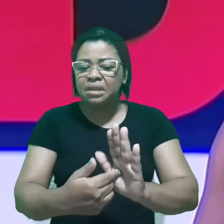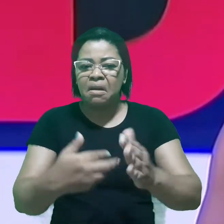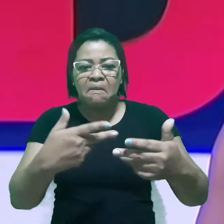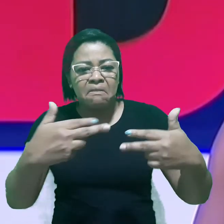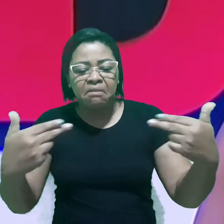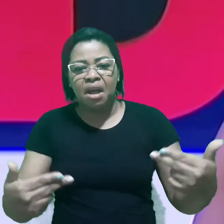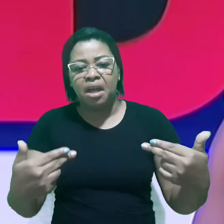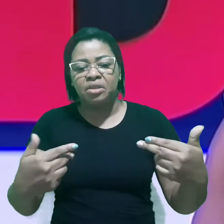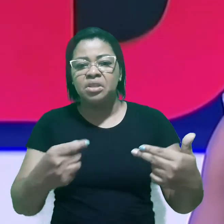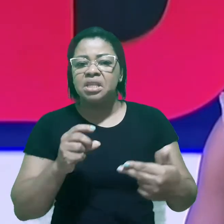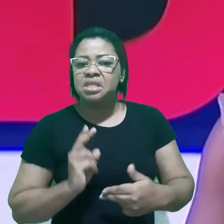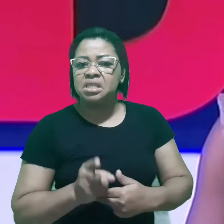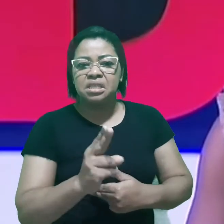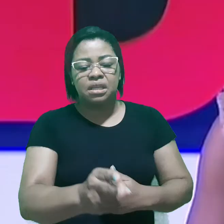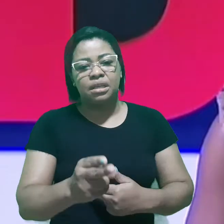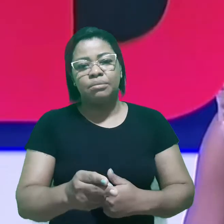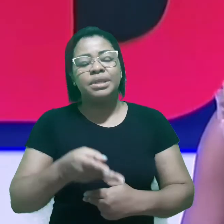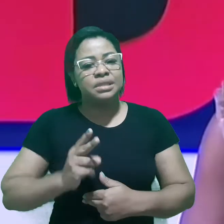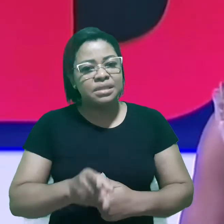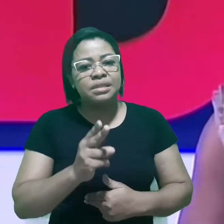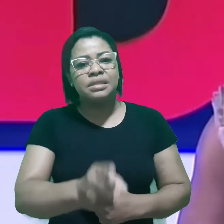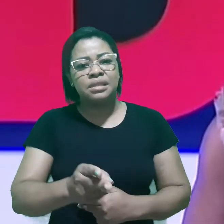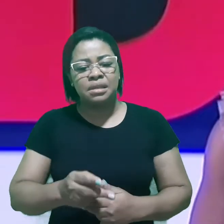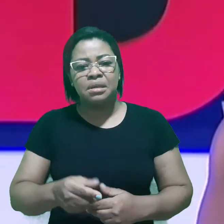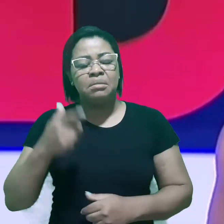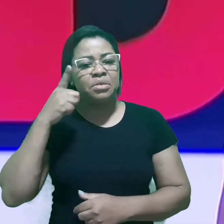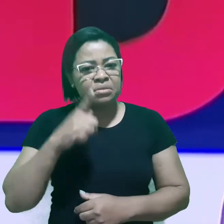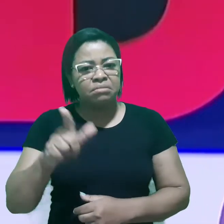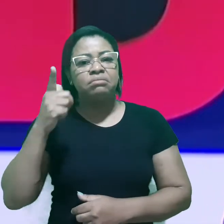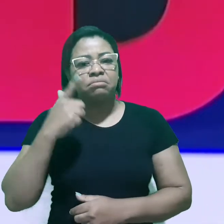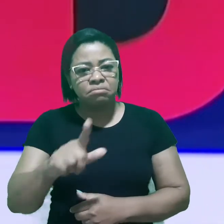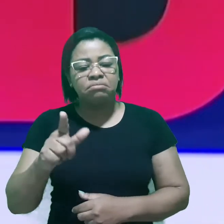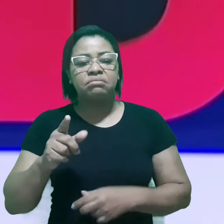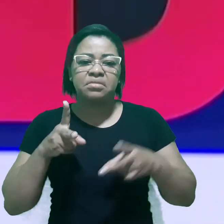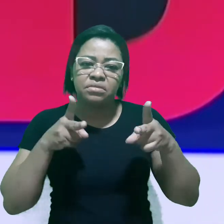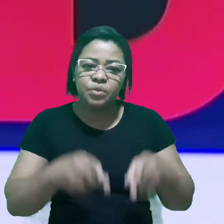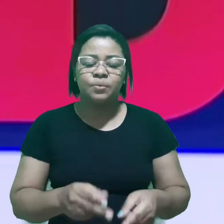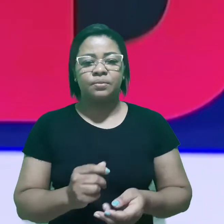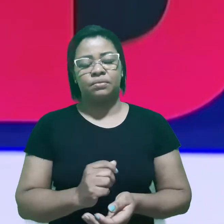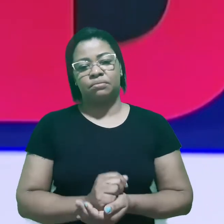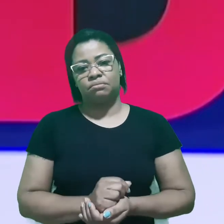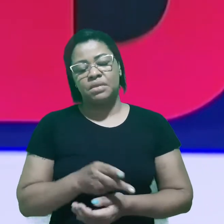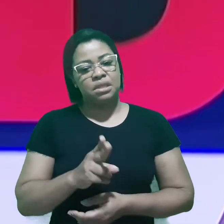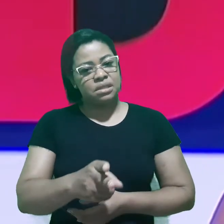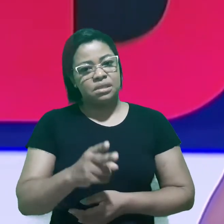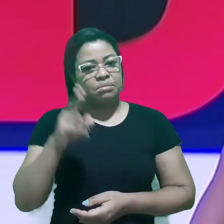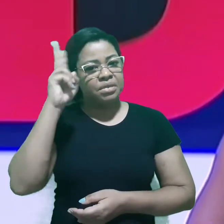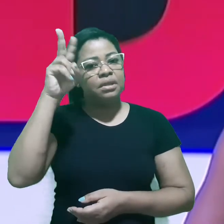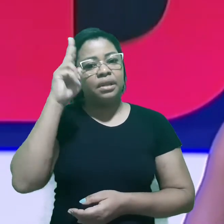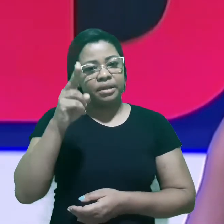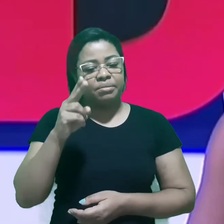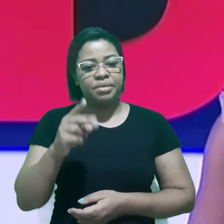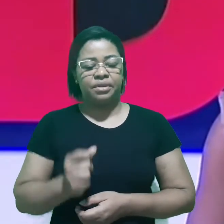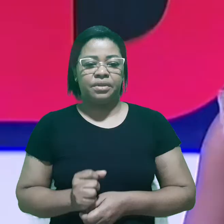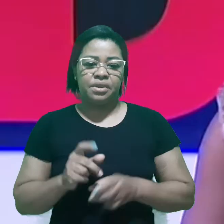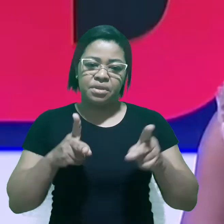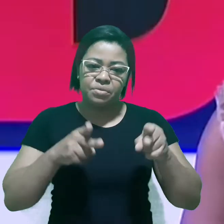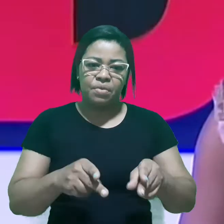e será o que eles se tornarão. É impossível falar sobre única história sem falar sobre